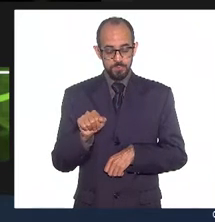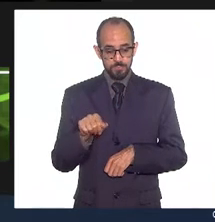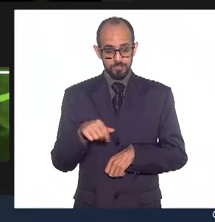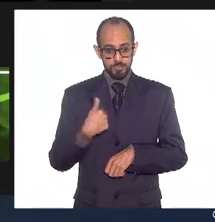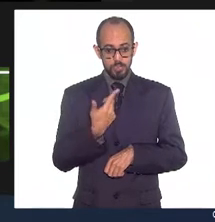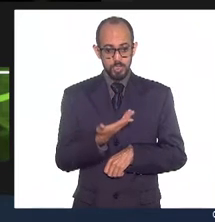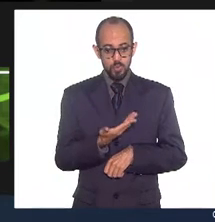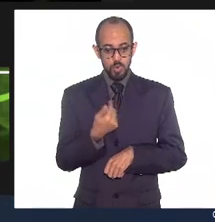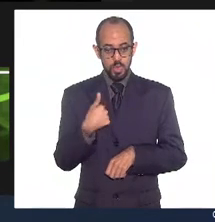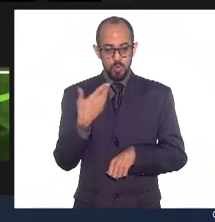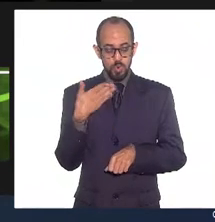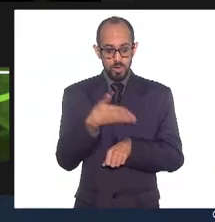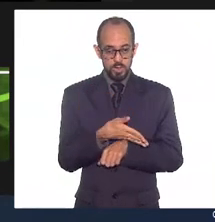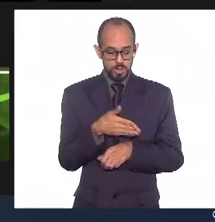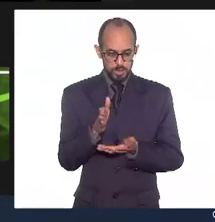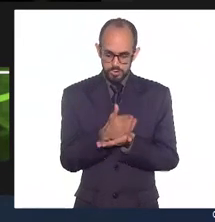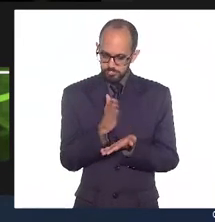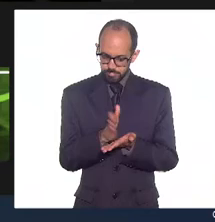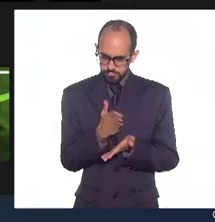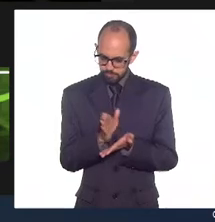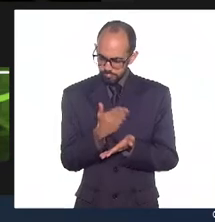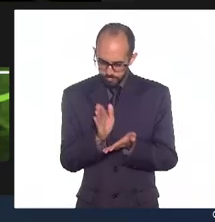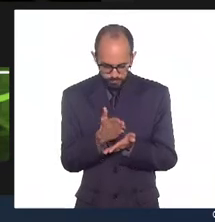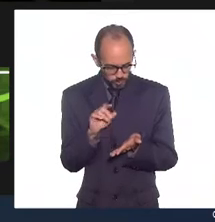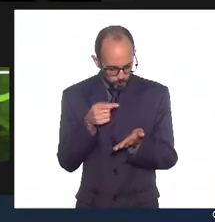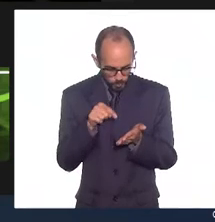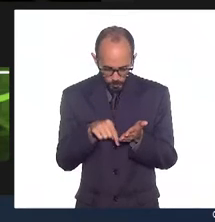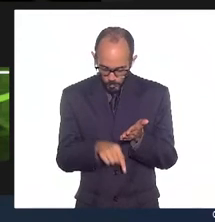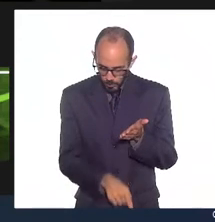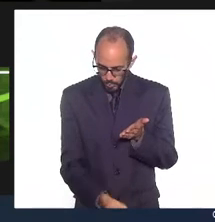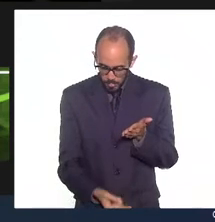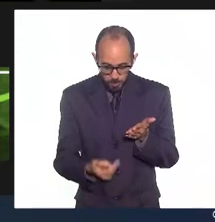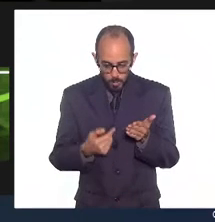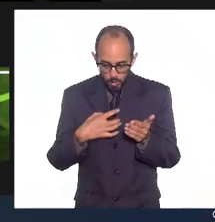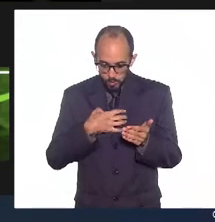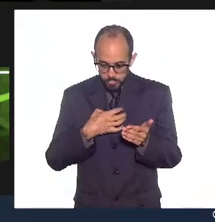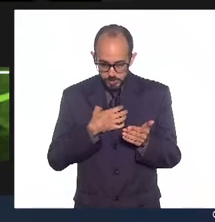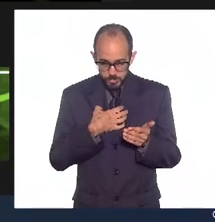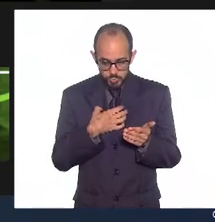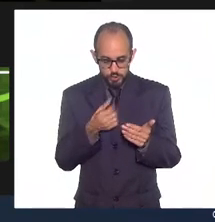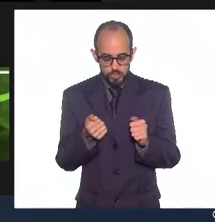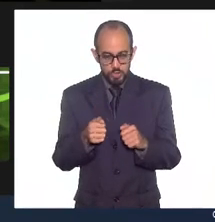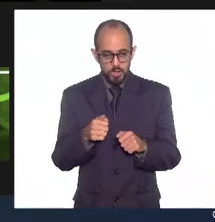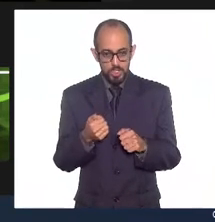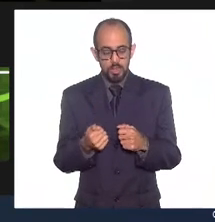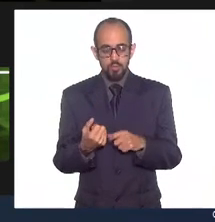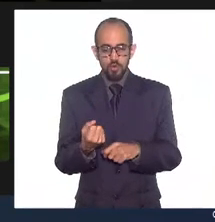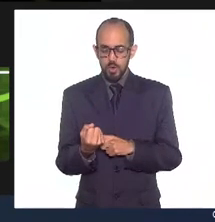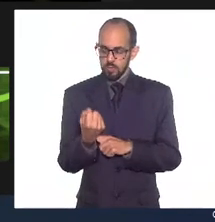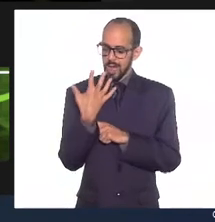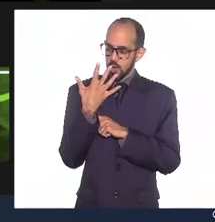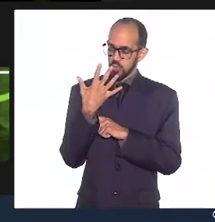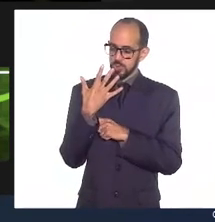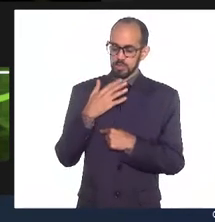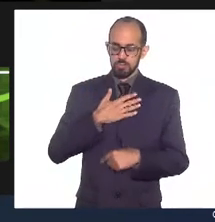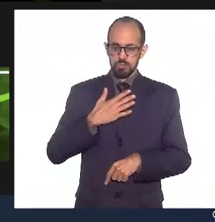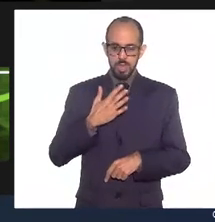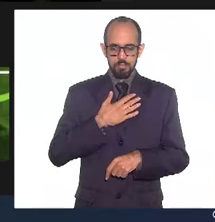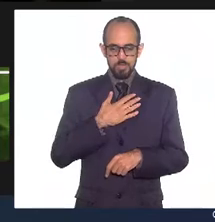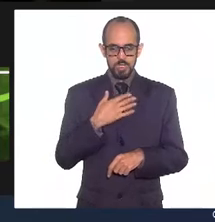naquele livro bergulhei nele e ele acabou se tornando um farol para mim a partir